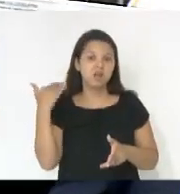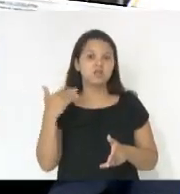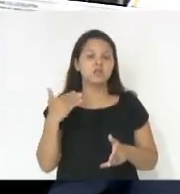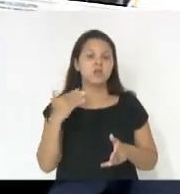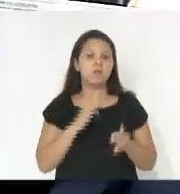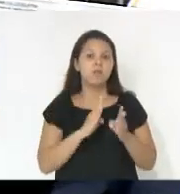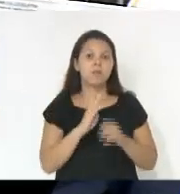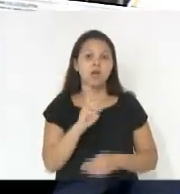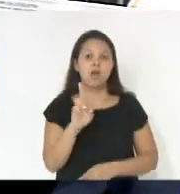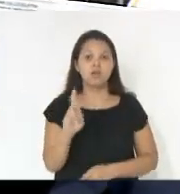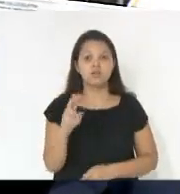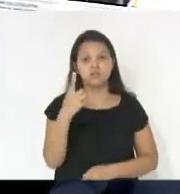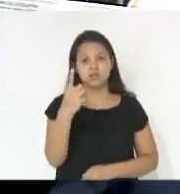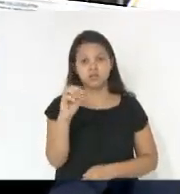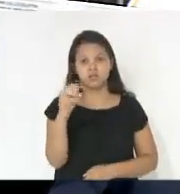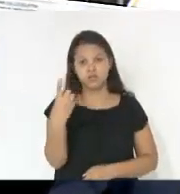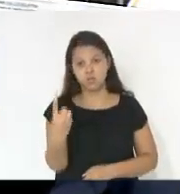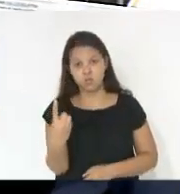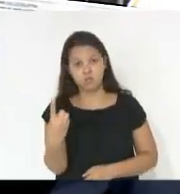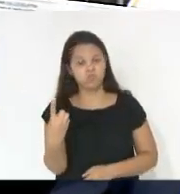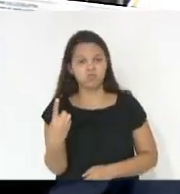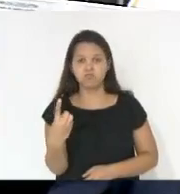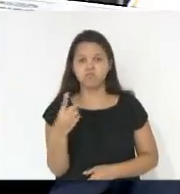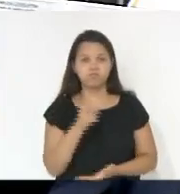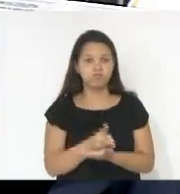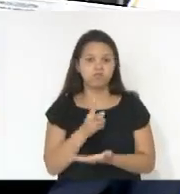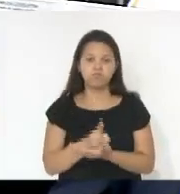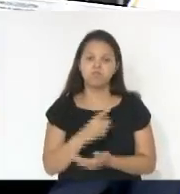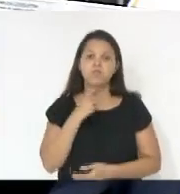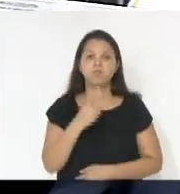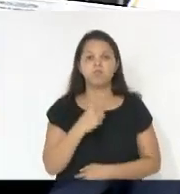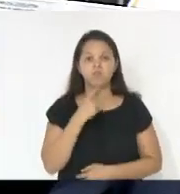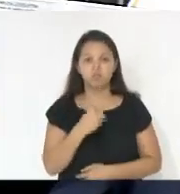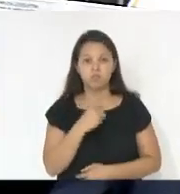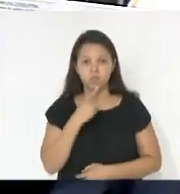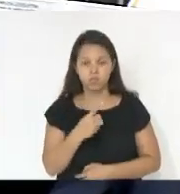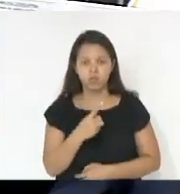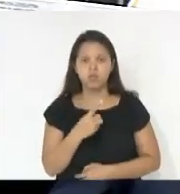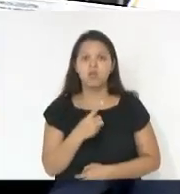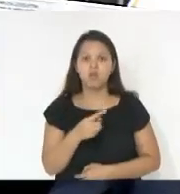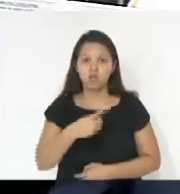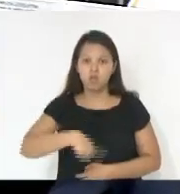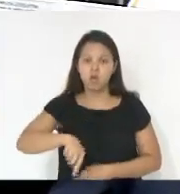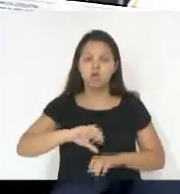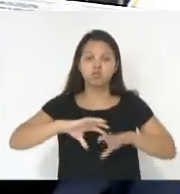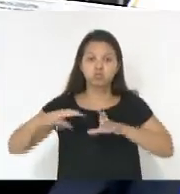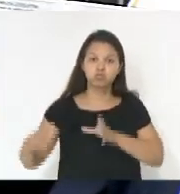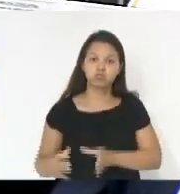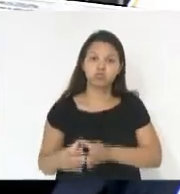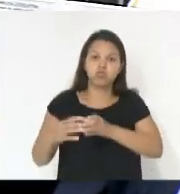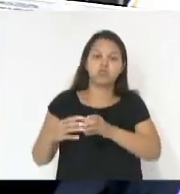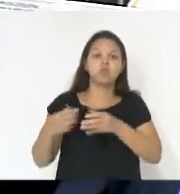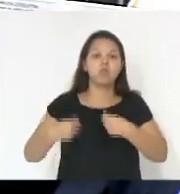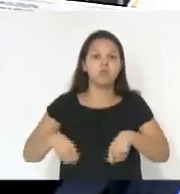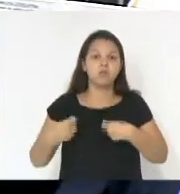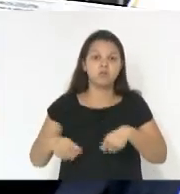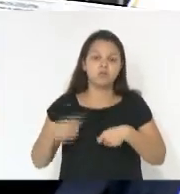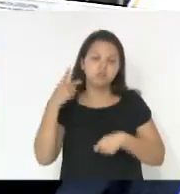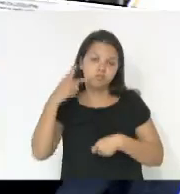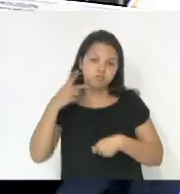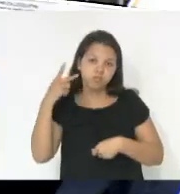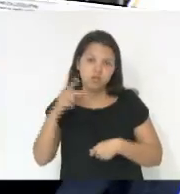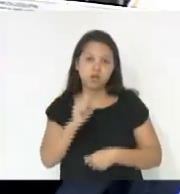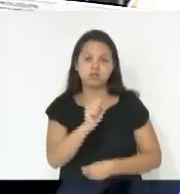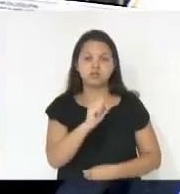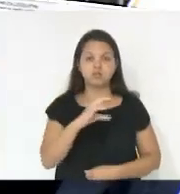aqui. É insustentável. E nós precisamos de uma força conjunta dos parlamentares